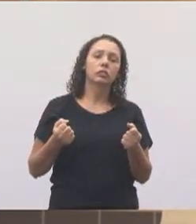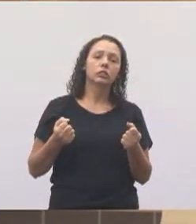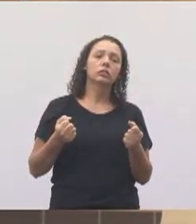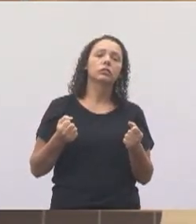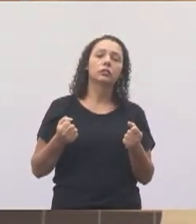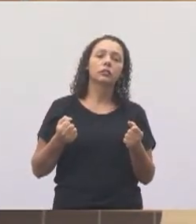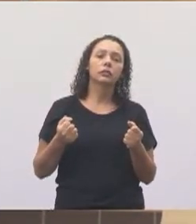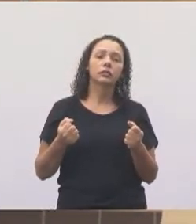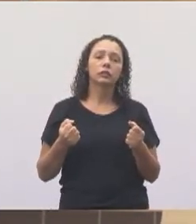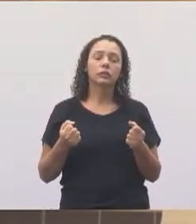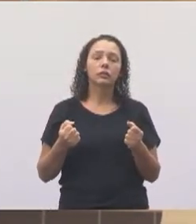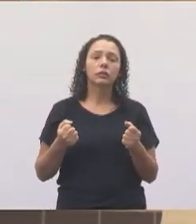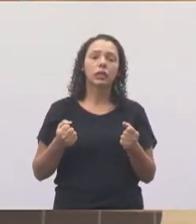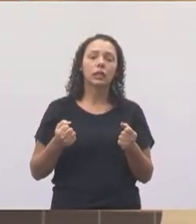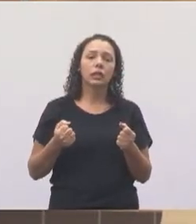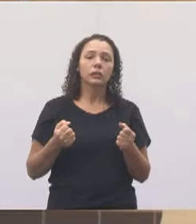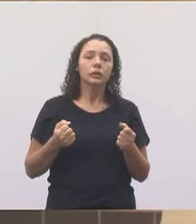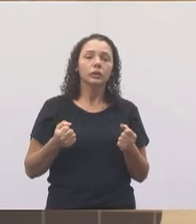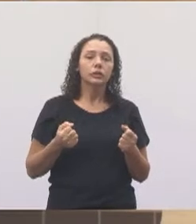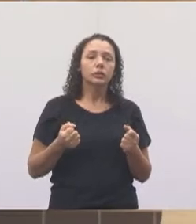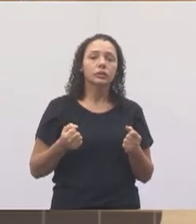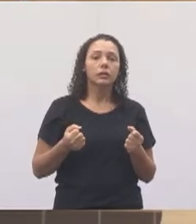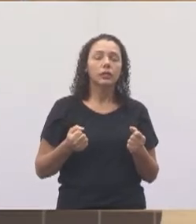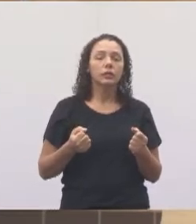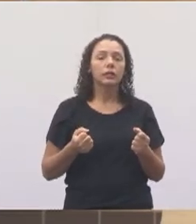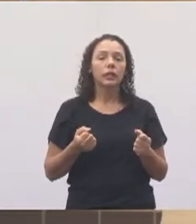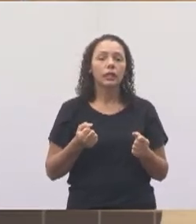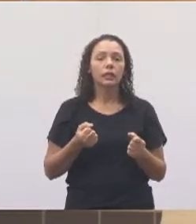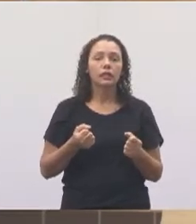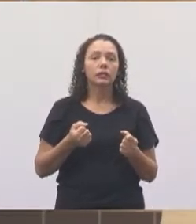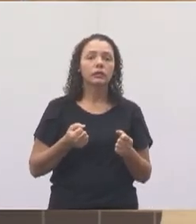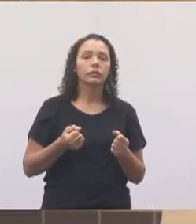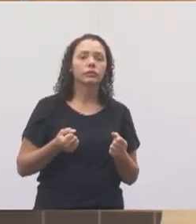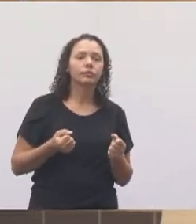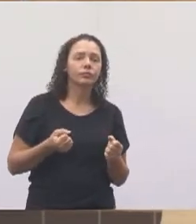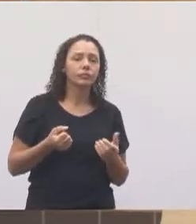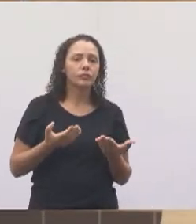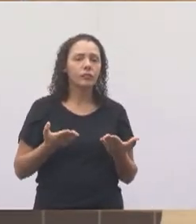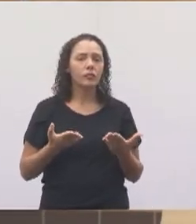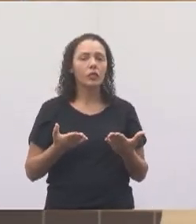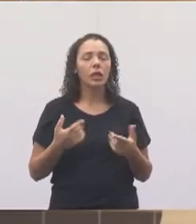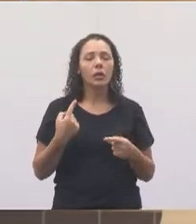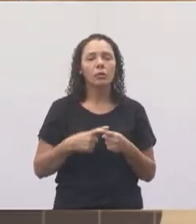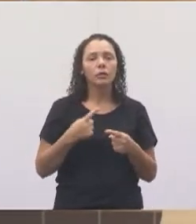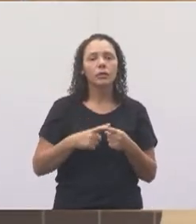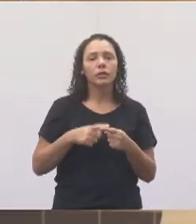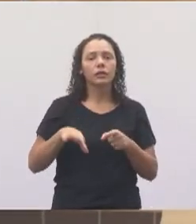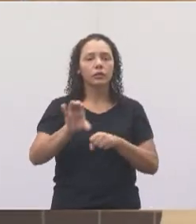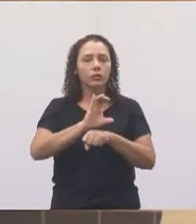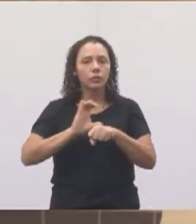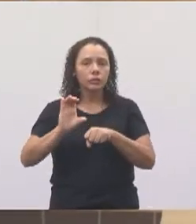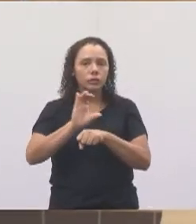existe da contribuição previdenciária dos aposentados no cálculo atuarial, até porque a Constituição ela facultou